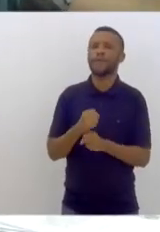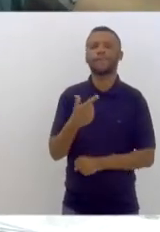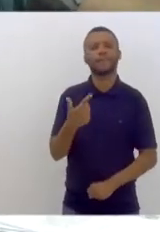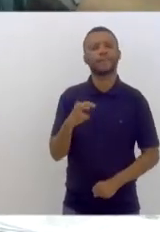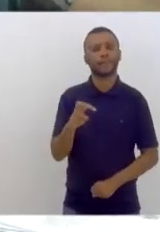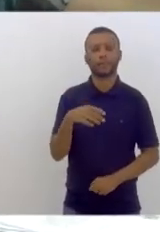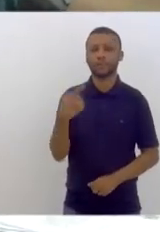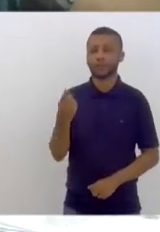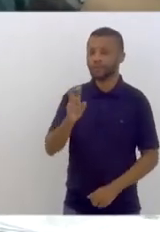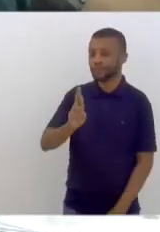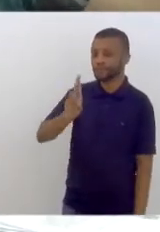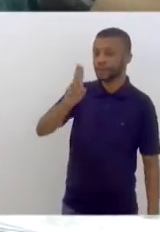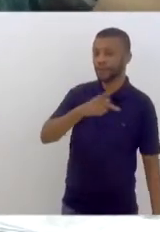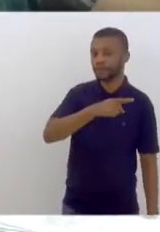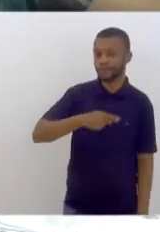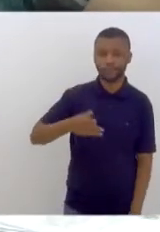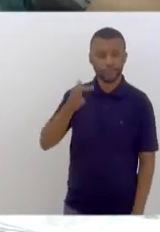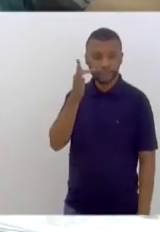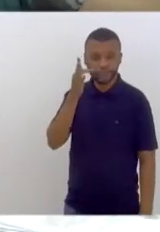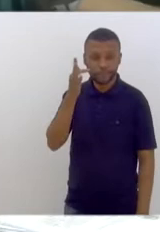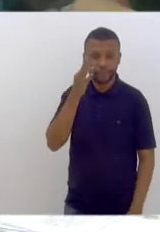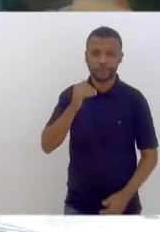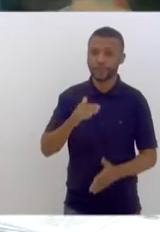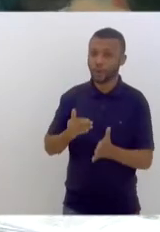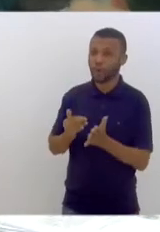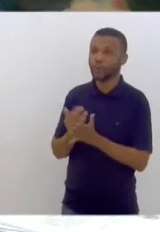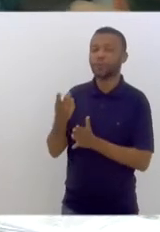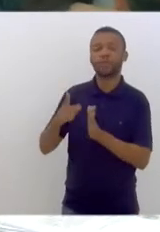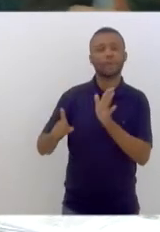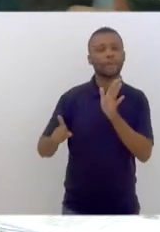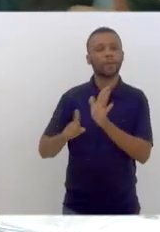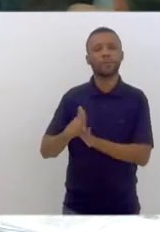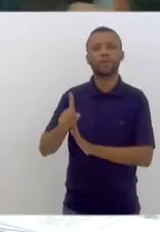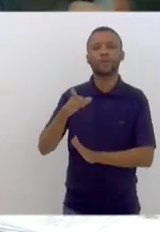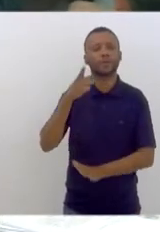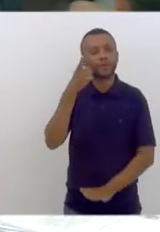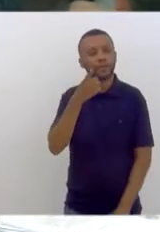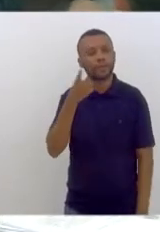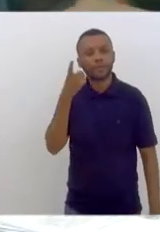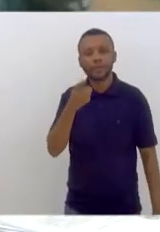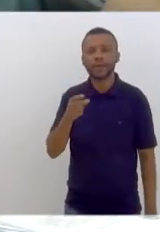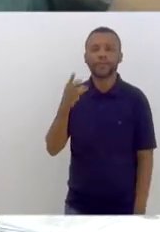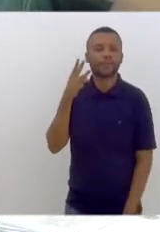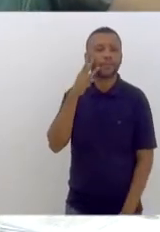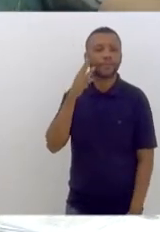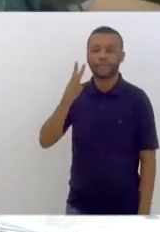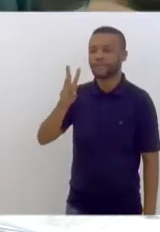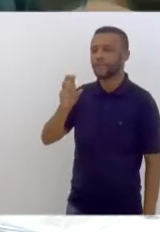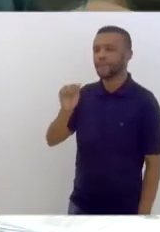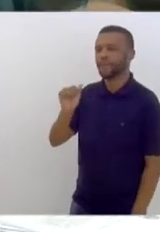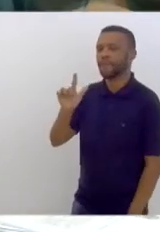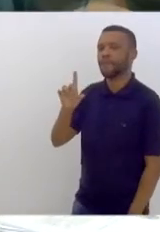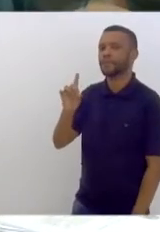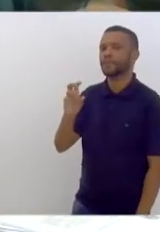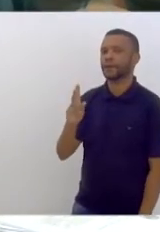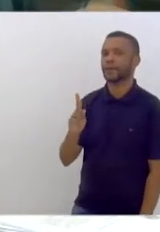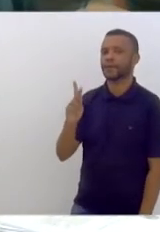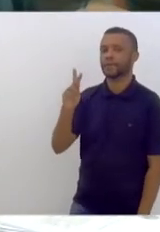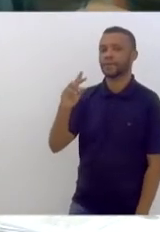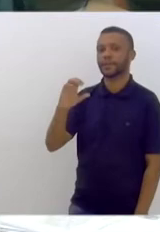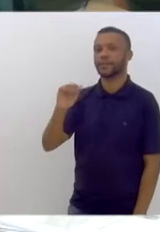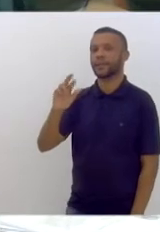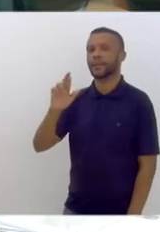conduzir, abrindo com a pergunta do deputado Valdec Carneiro aos secretários de,